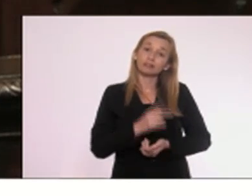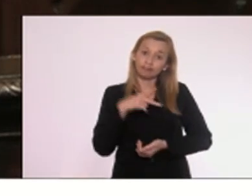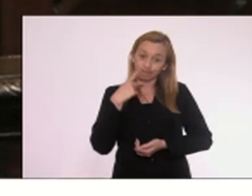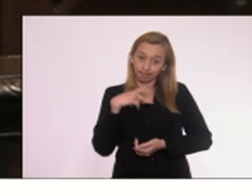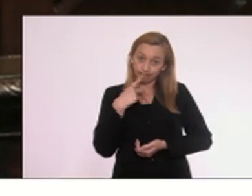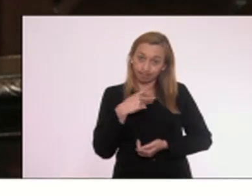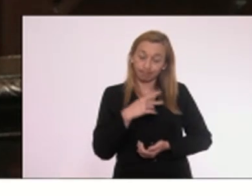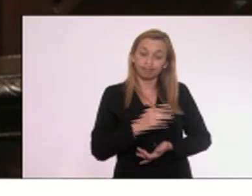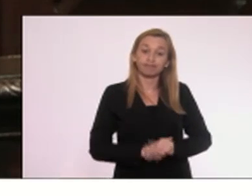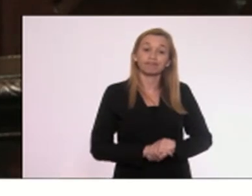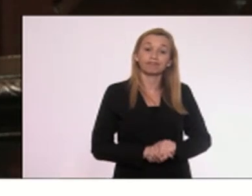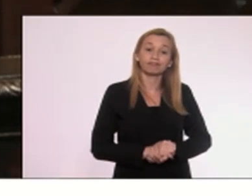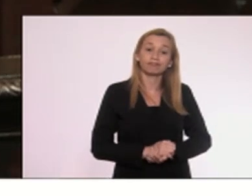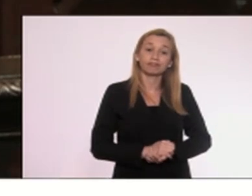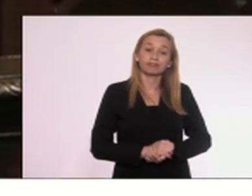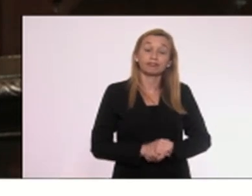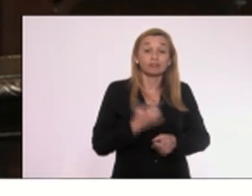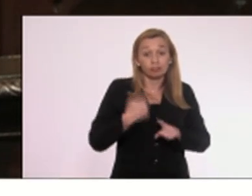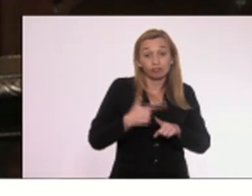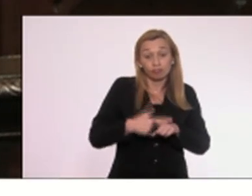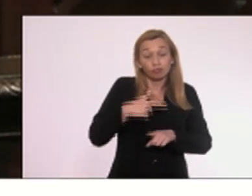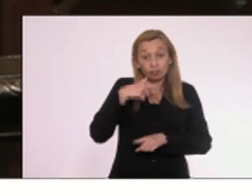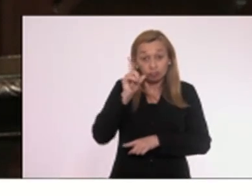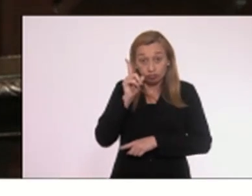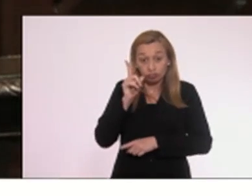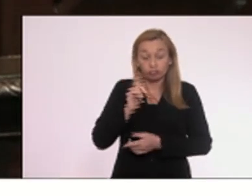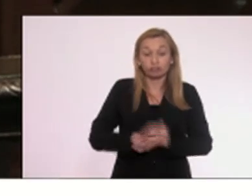esclarecimento, porque ontem,